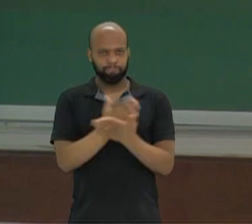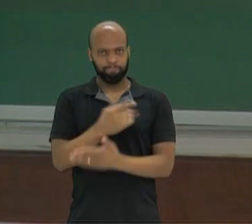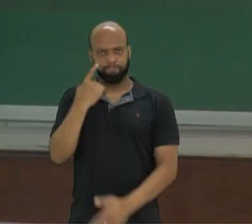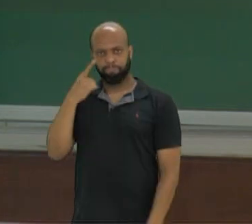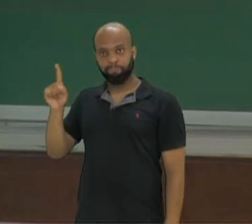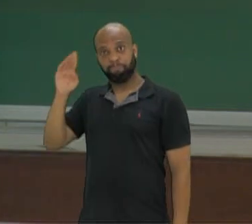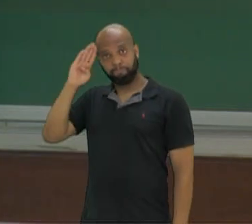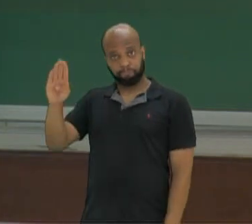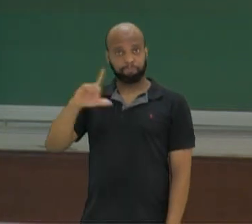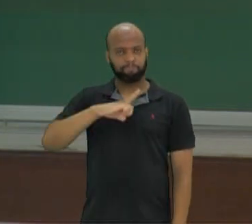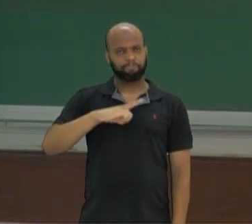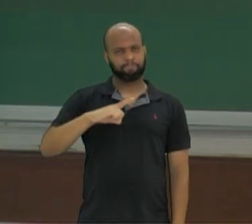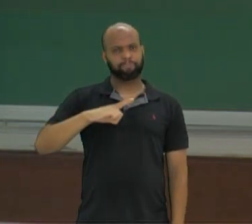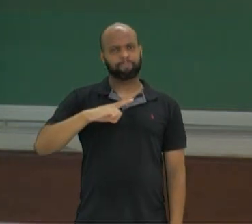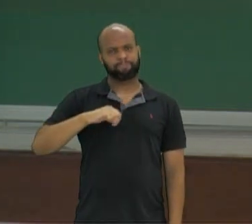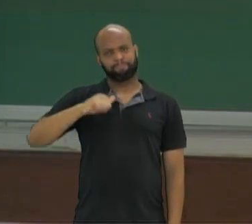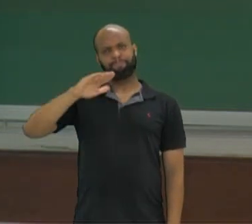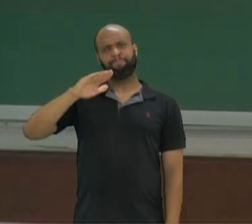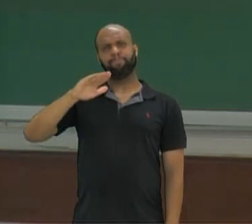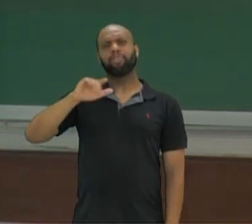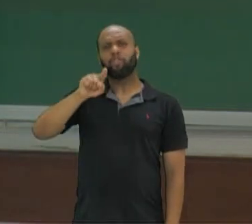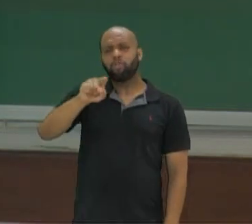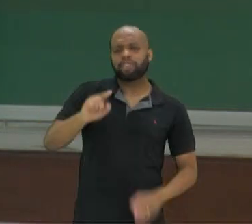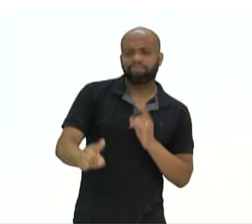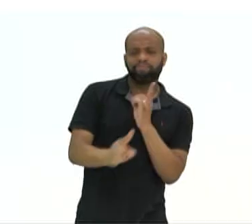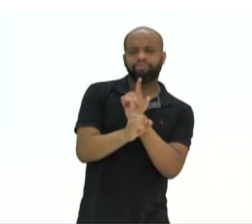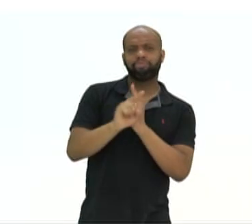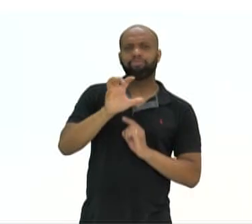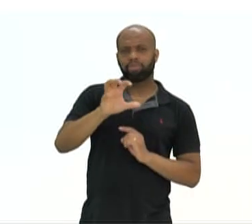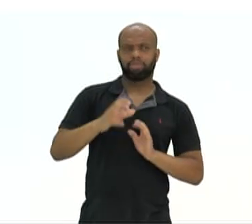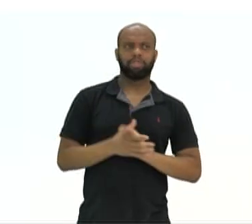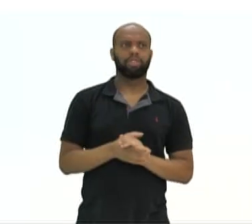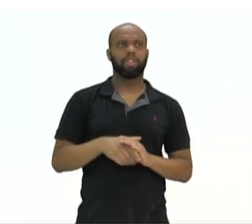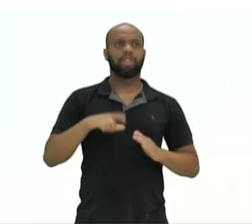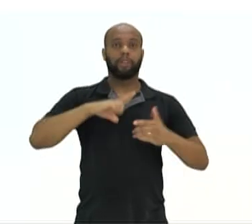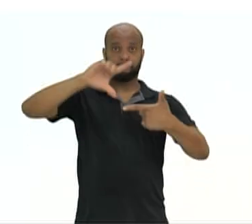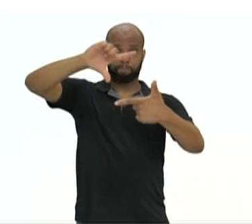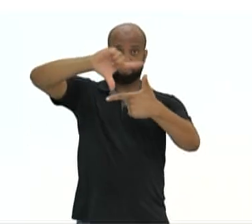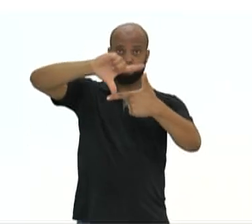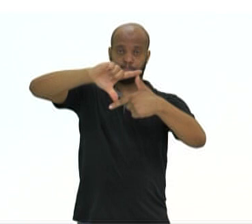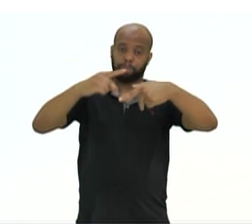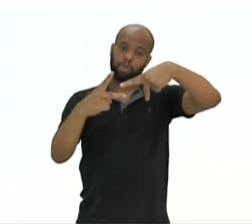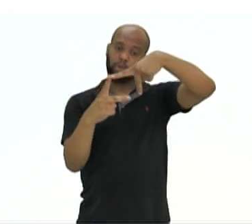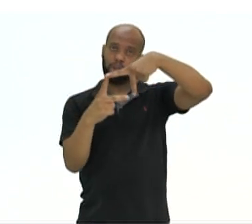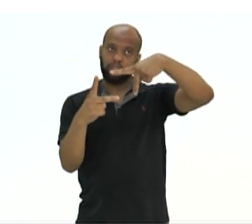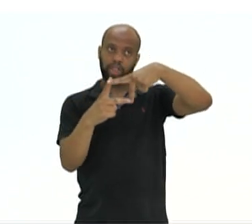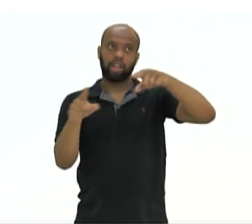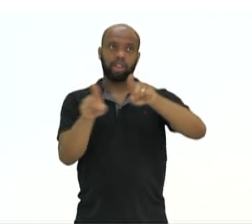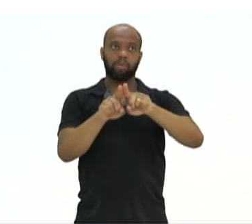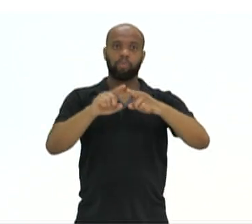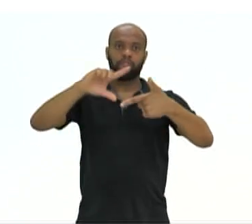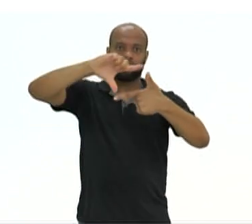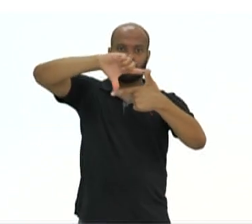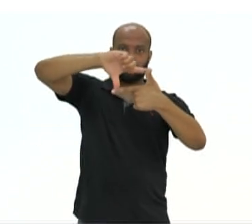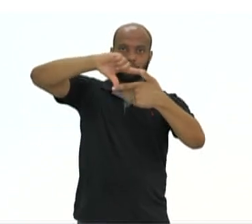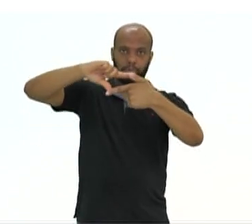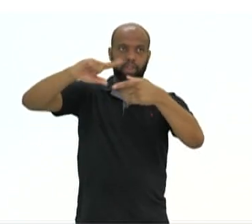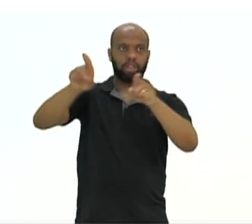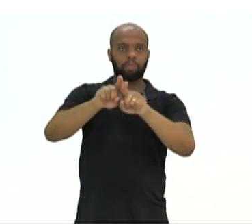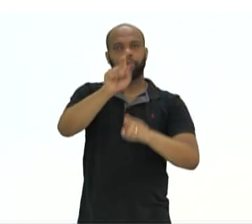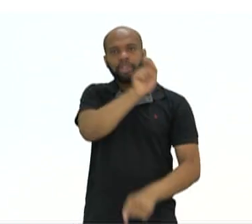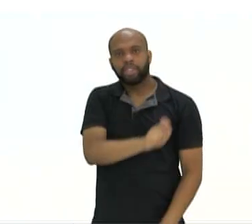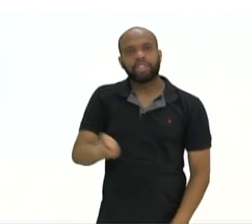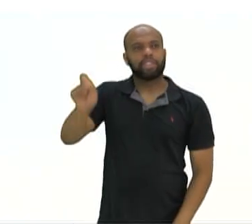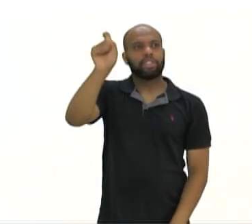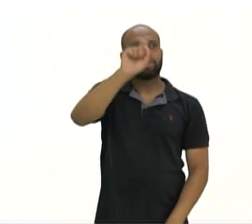Mas as mais comuns, aquilo que você mais encontra são essas. O retângulo, o quadrado, o paralelogramo, o círculo,